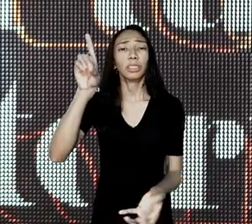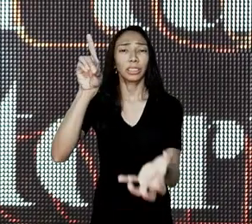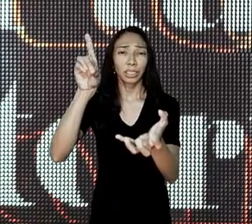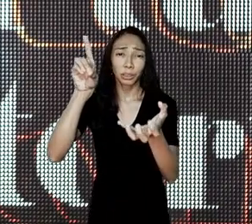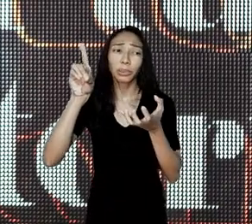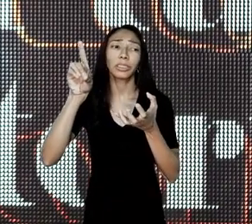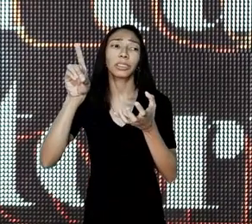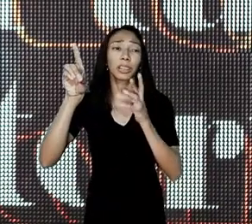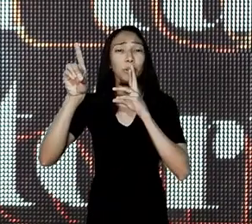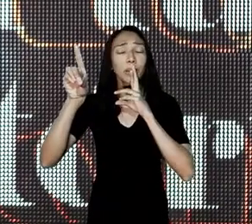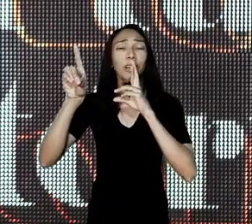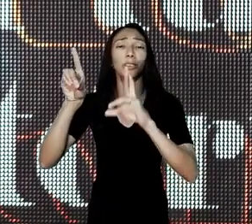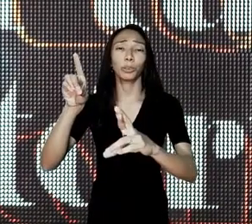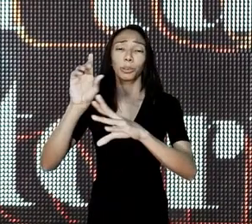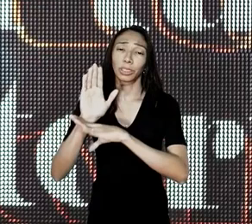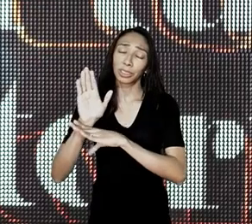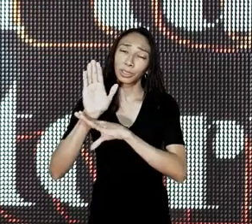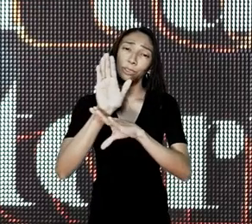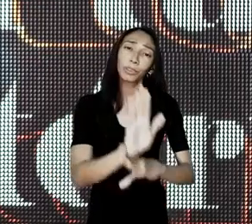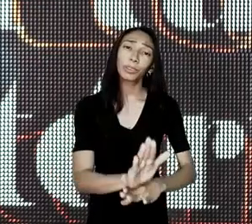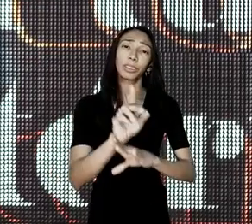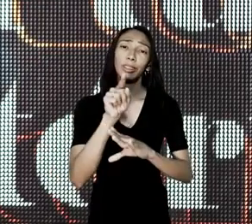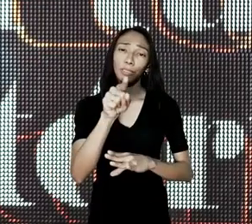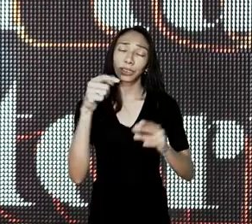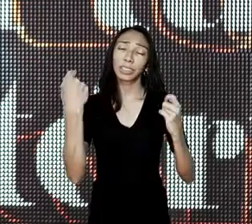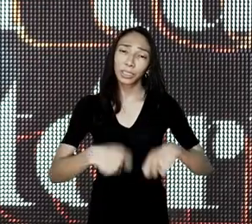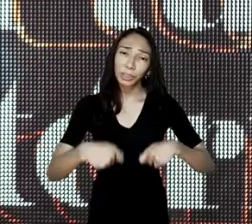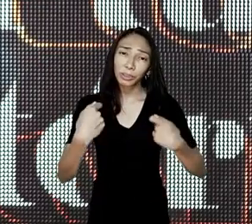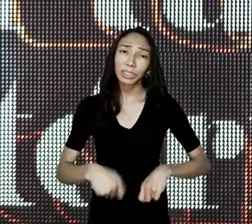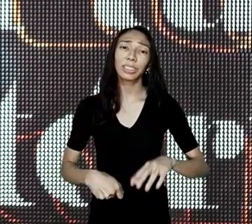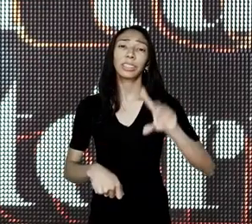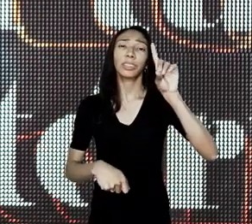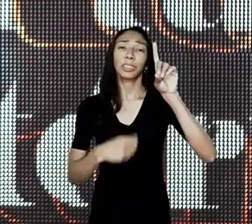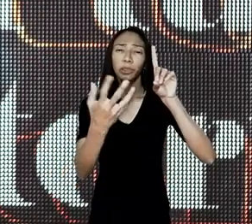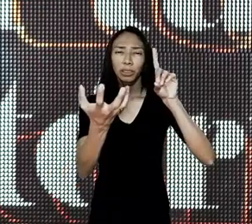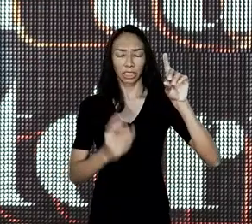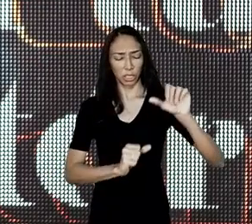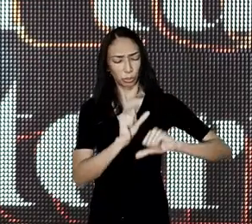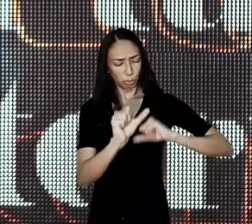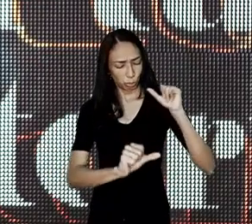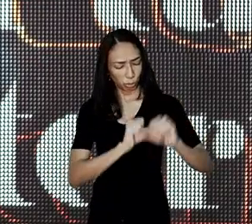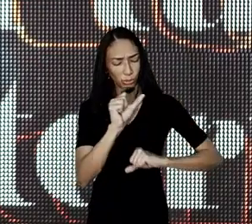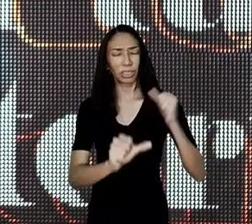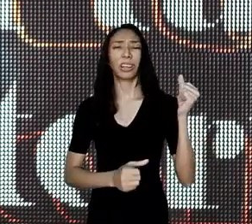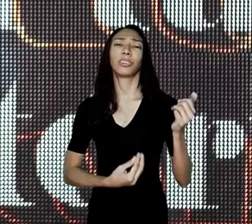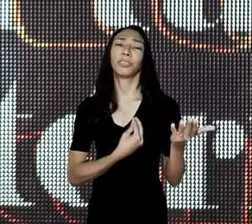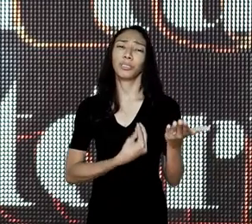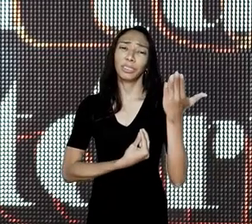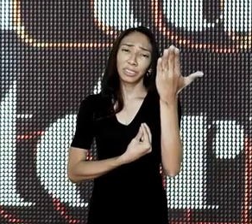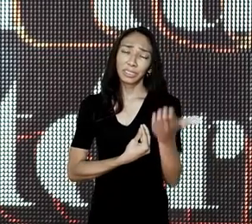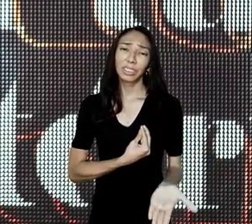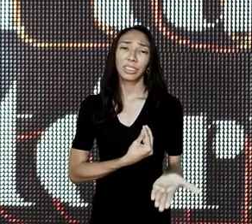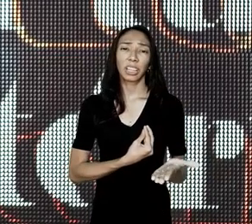dar a resposta que você precisa, mas Deus quer transformar você enquanto você espera. Você está achando